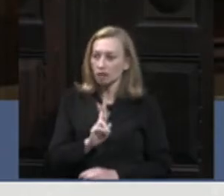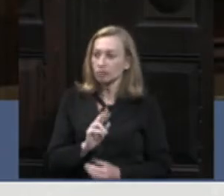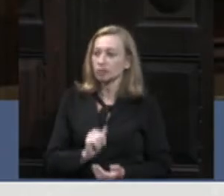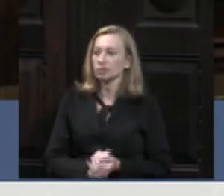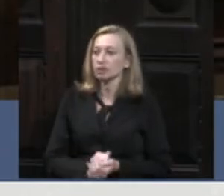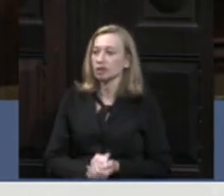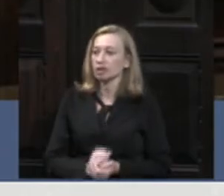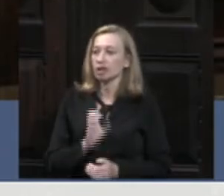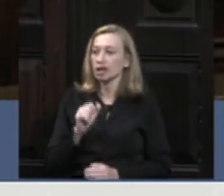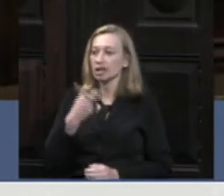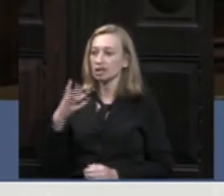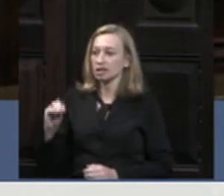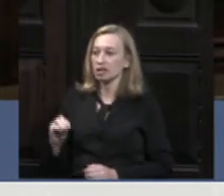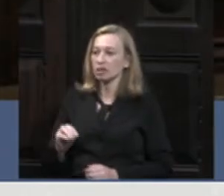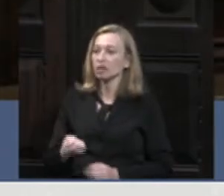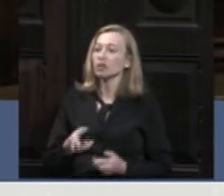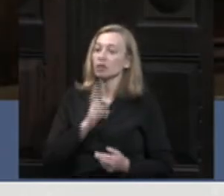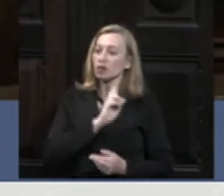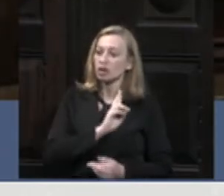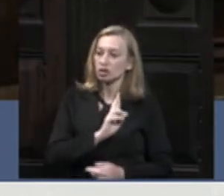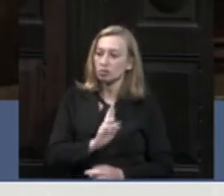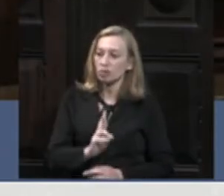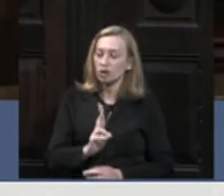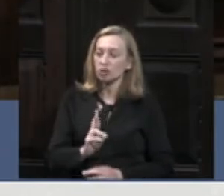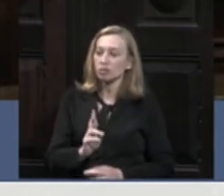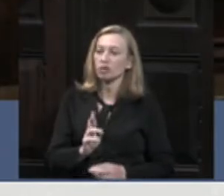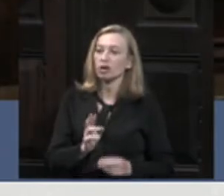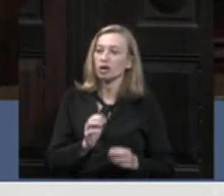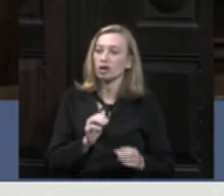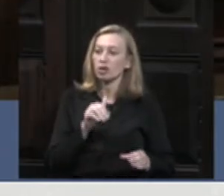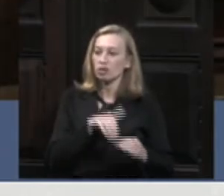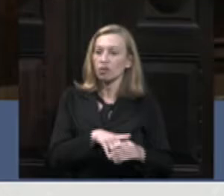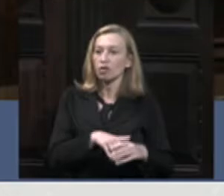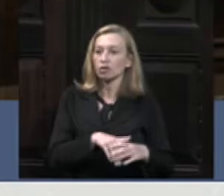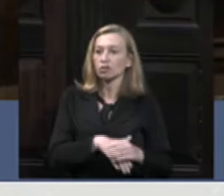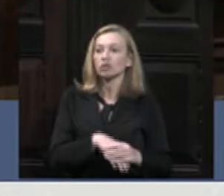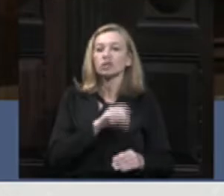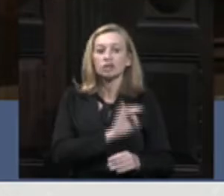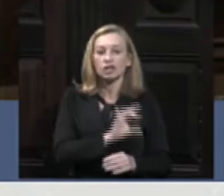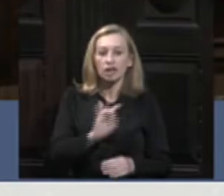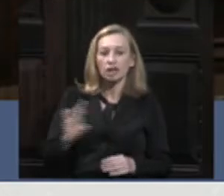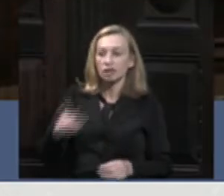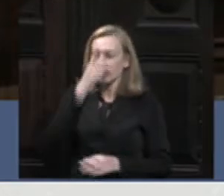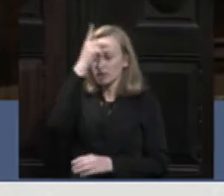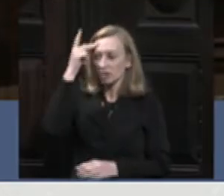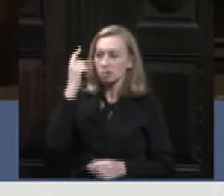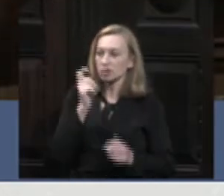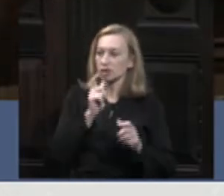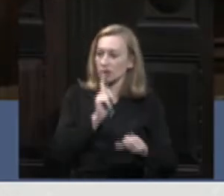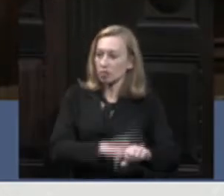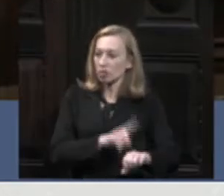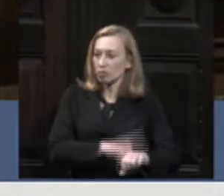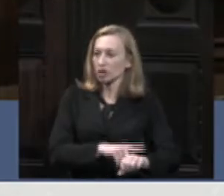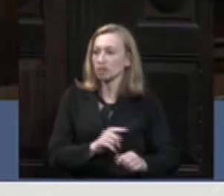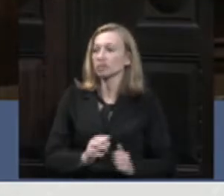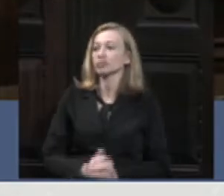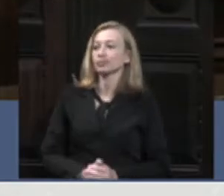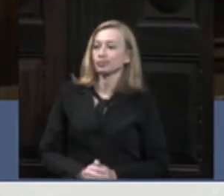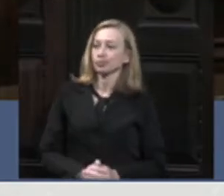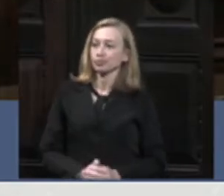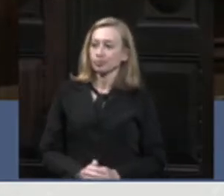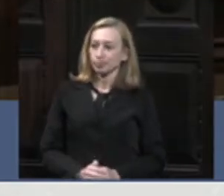respeito ao voto de cada cidadão naquele momento colocado nas urnas pelo Brasil afora.